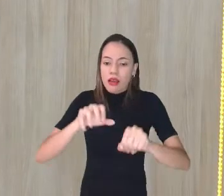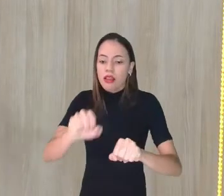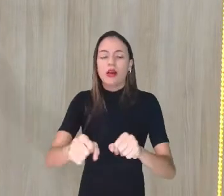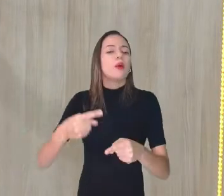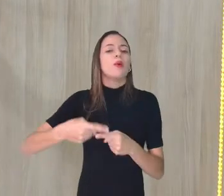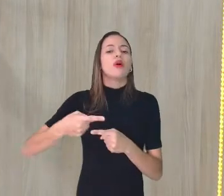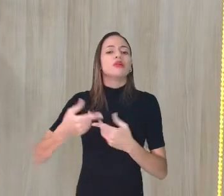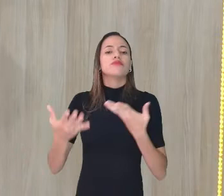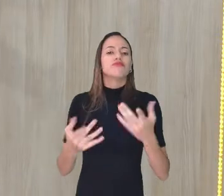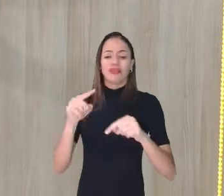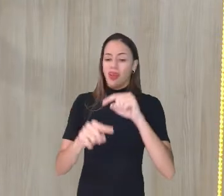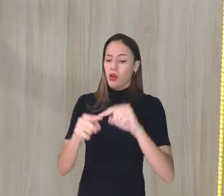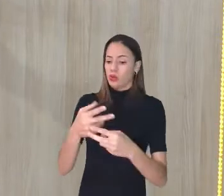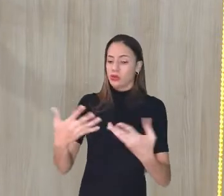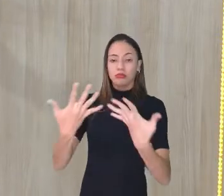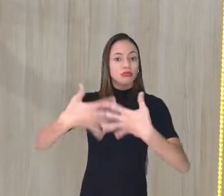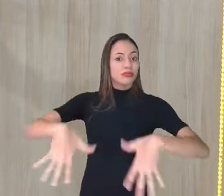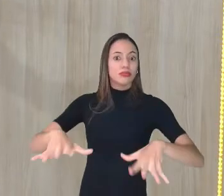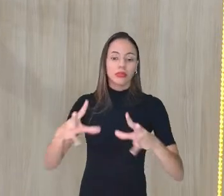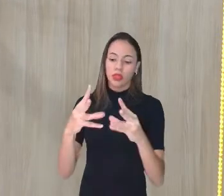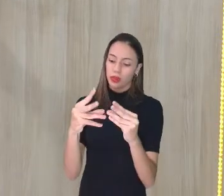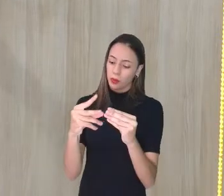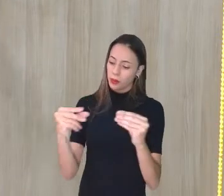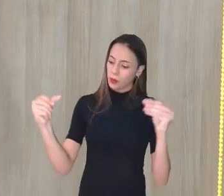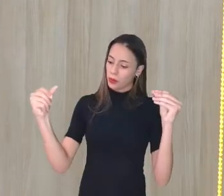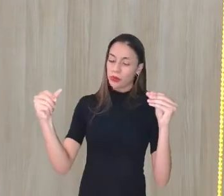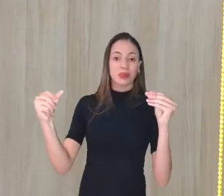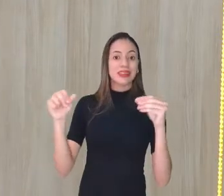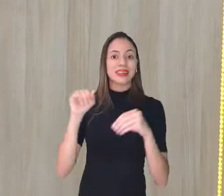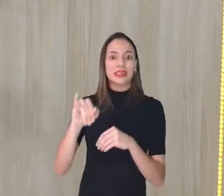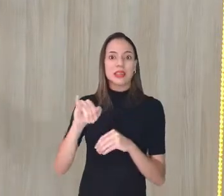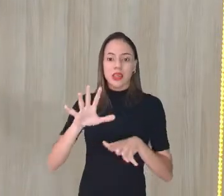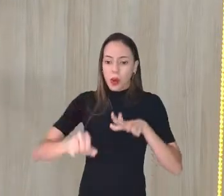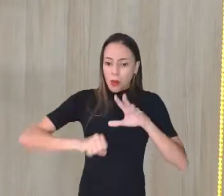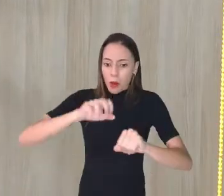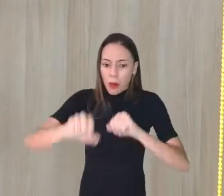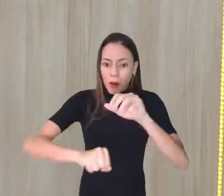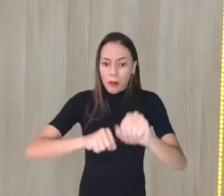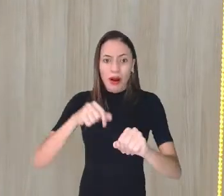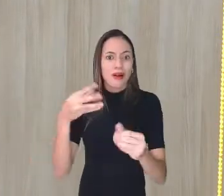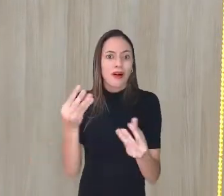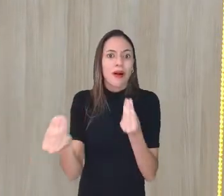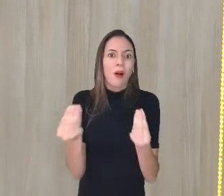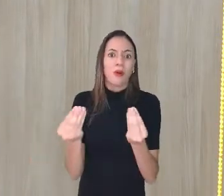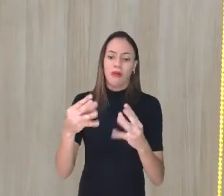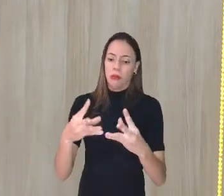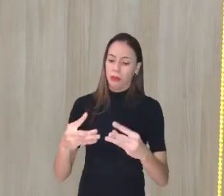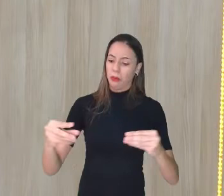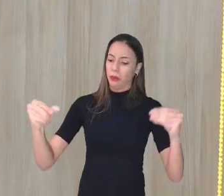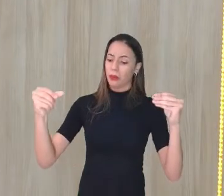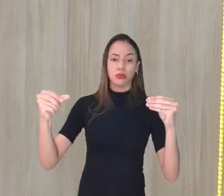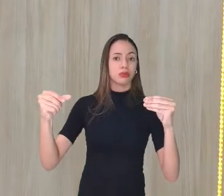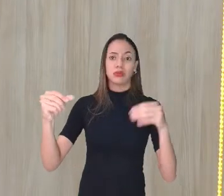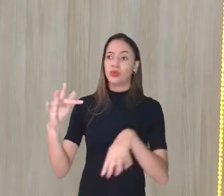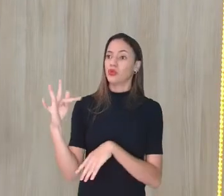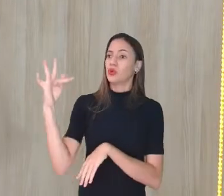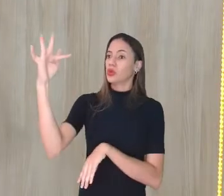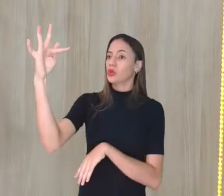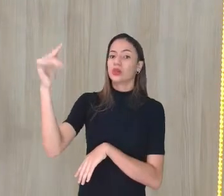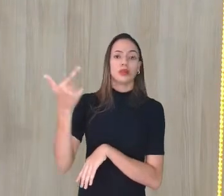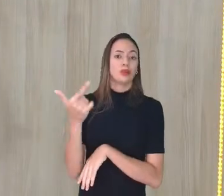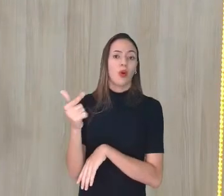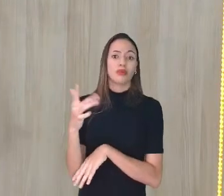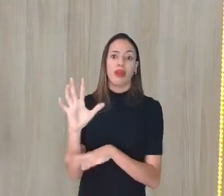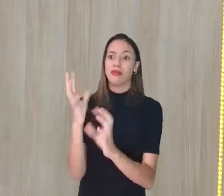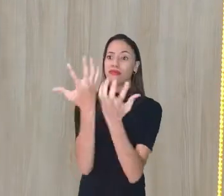quê? Porque os recursos estão indo embora, né? Exato. Senão a gente vai explorar tudo que existe. E daqui a pouco a gente não vai nem mais lembrar do que é uma